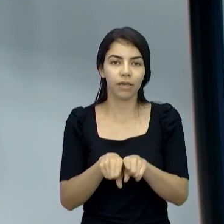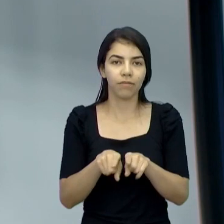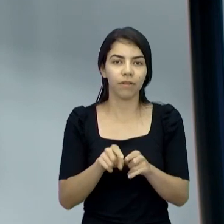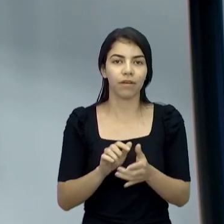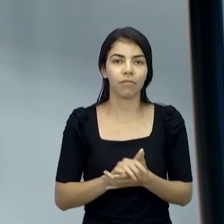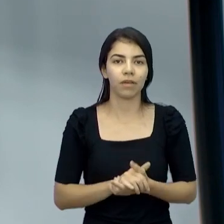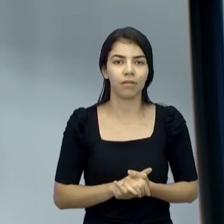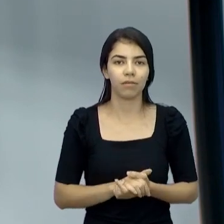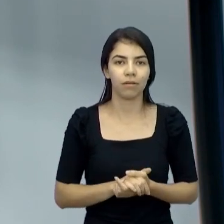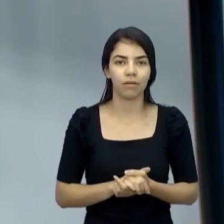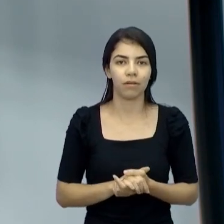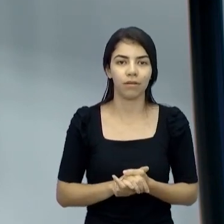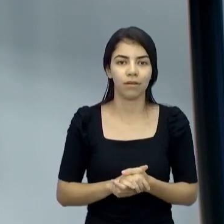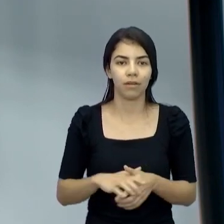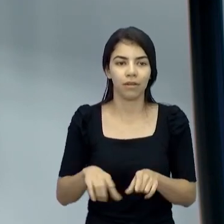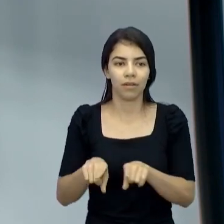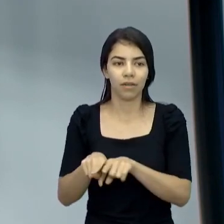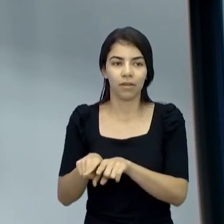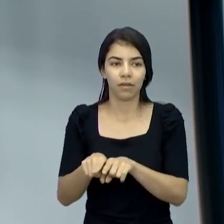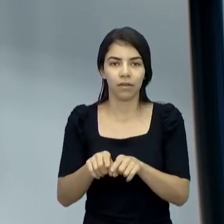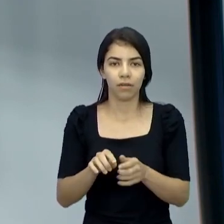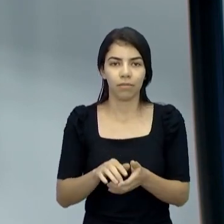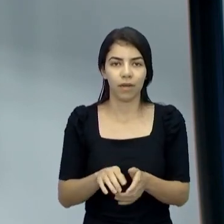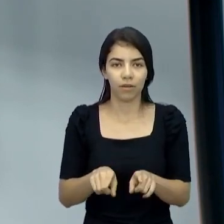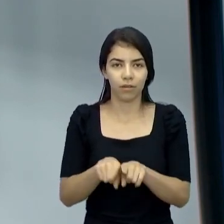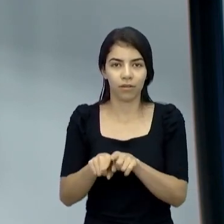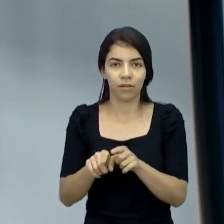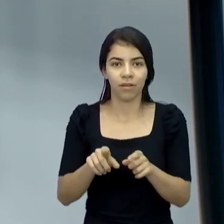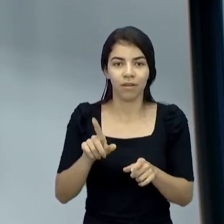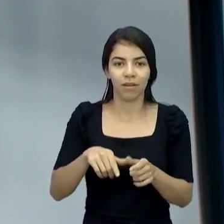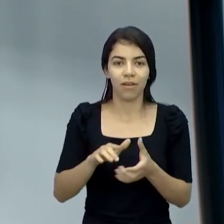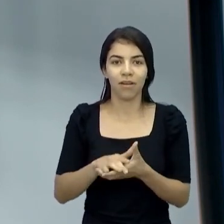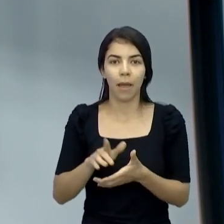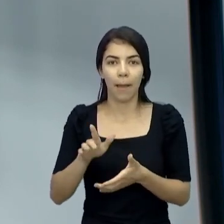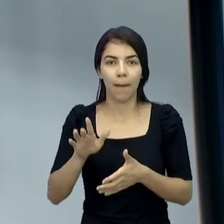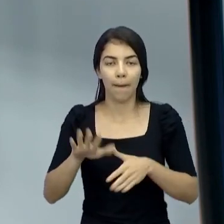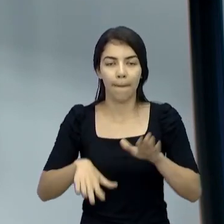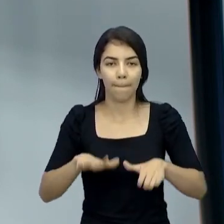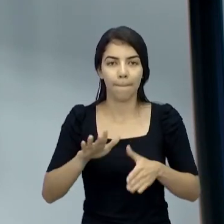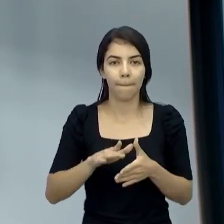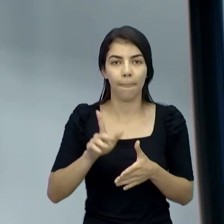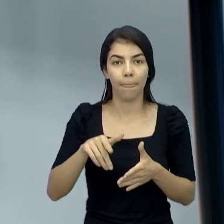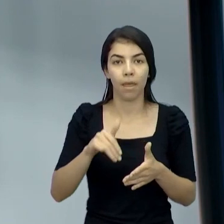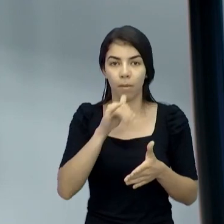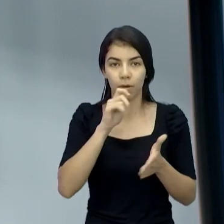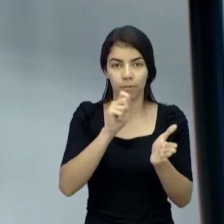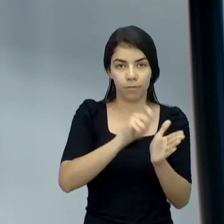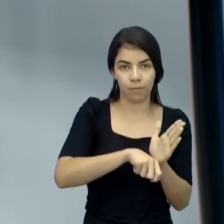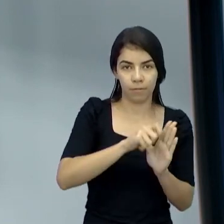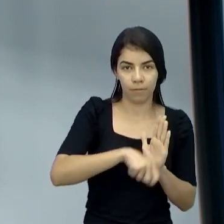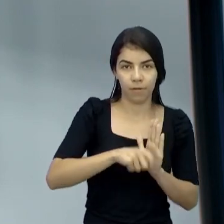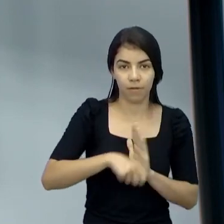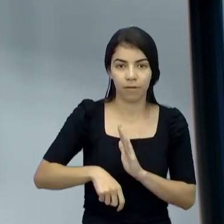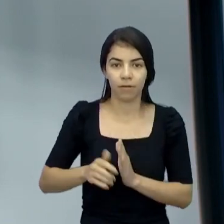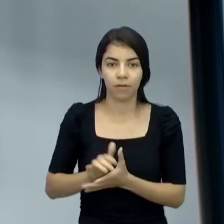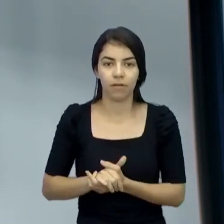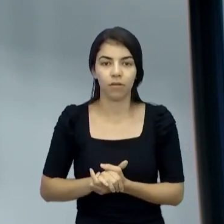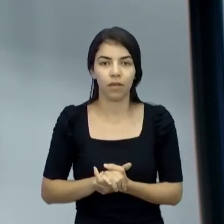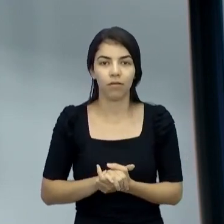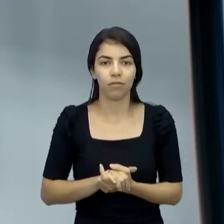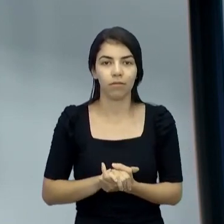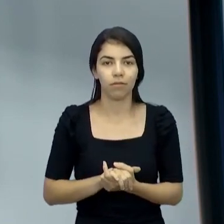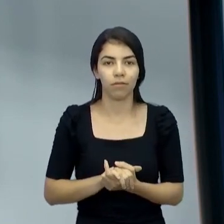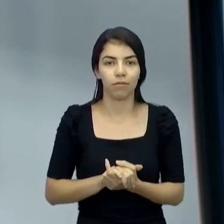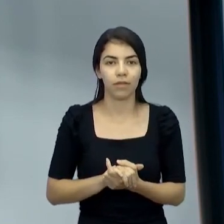podem fazer como sugestão de trabalho aí, é legal que guarde, né, deixe bem guardadinho aí no lugar e disponibilize para as